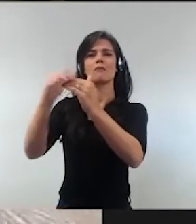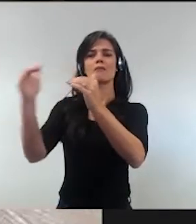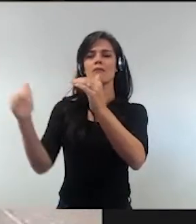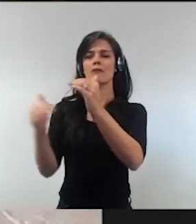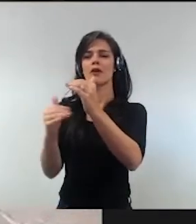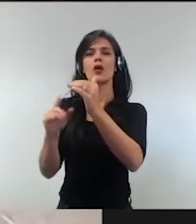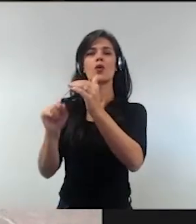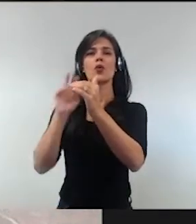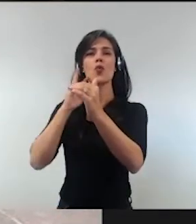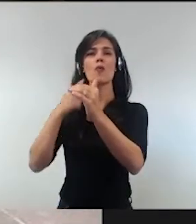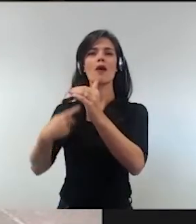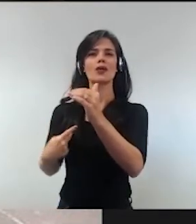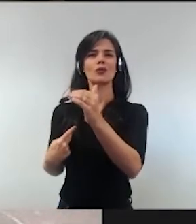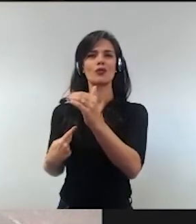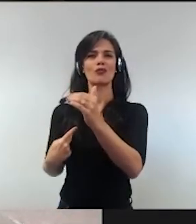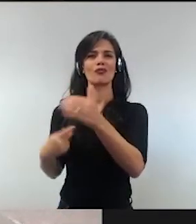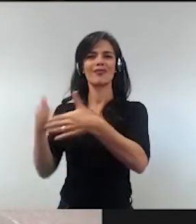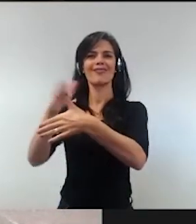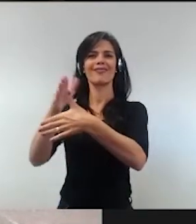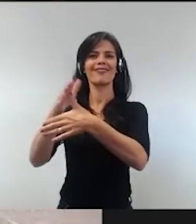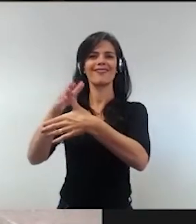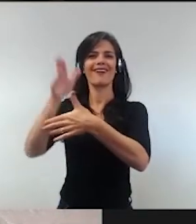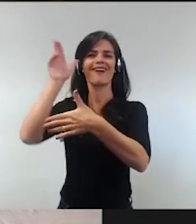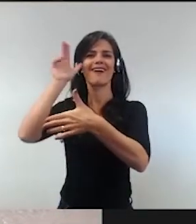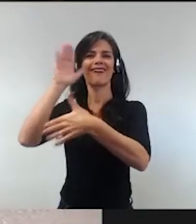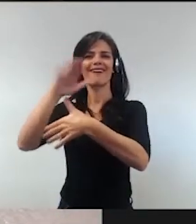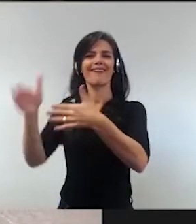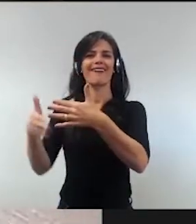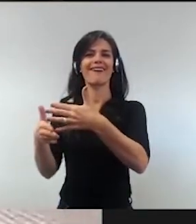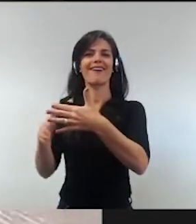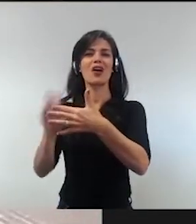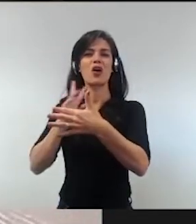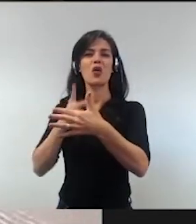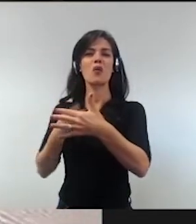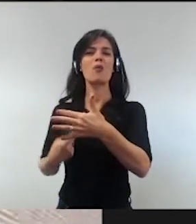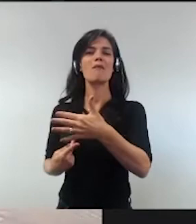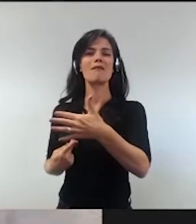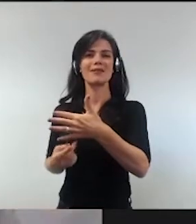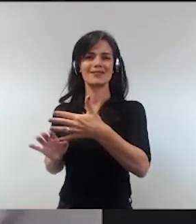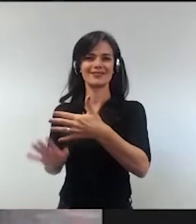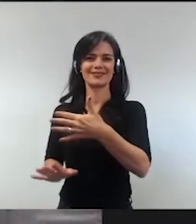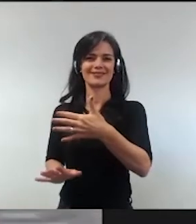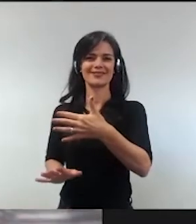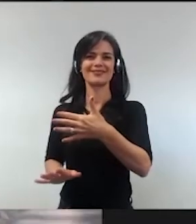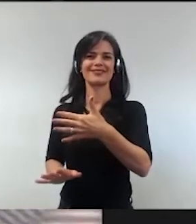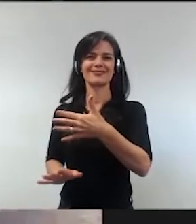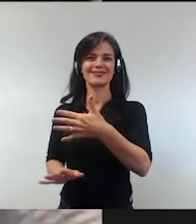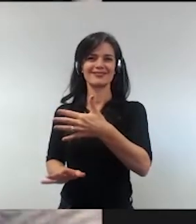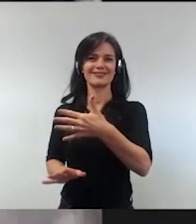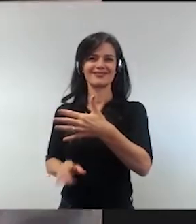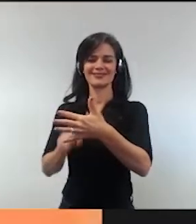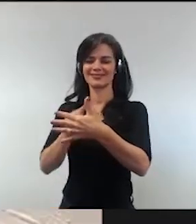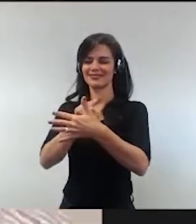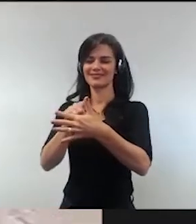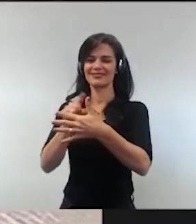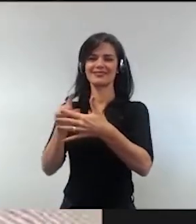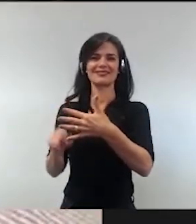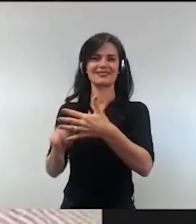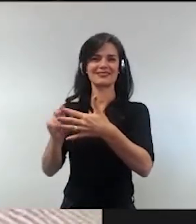são os seres humanos, que, por sinal, são identificados como Yahoos. Essa palavra veio depois ser